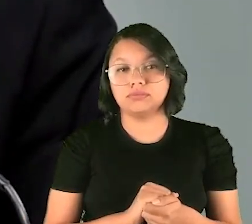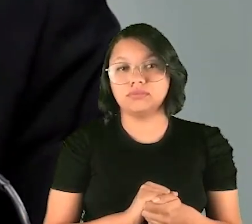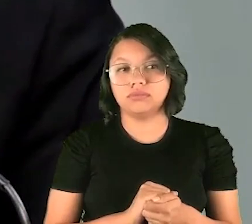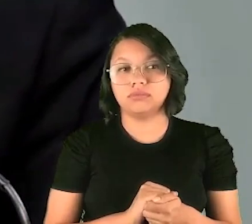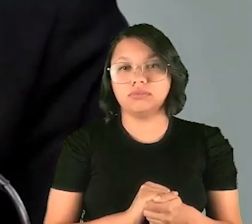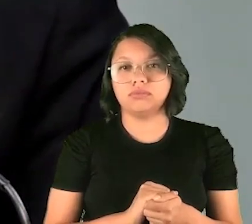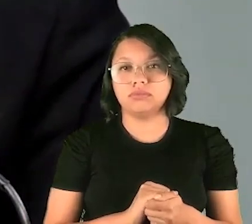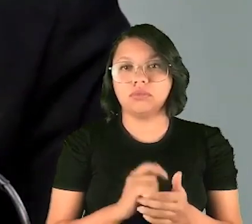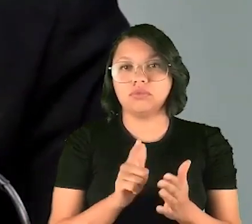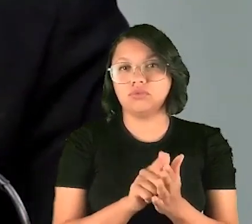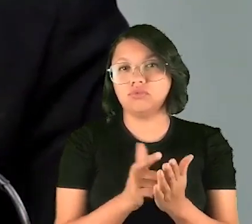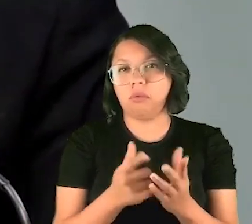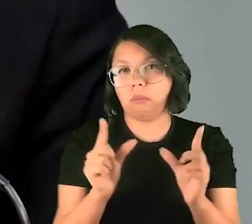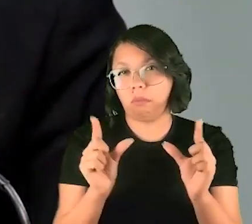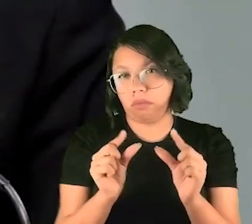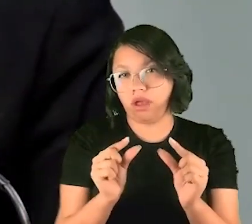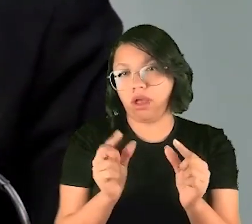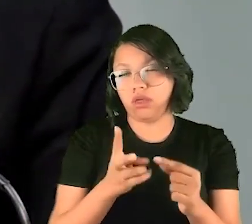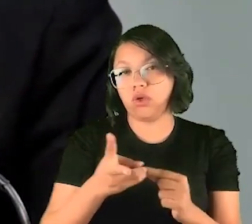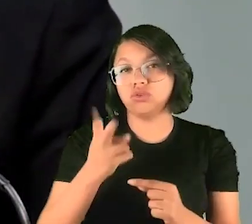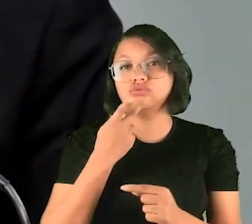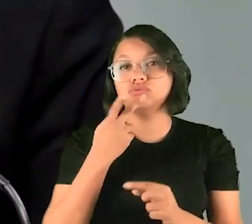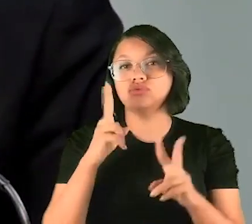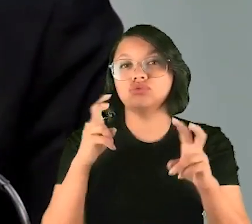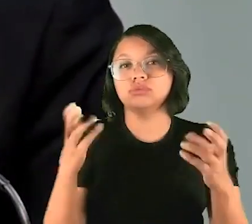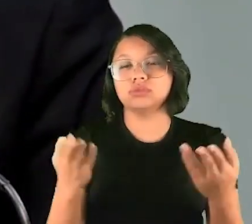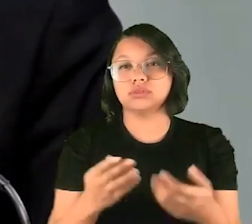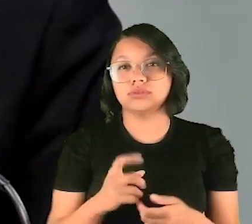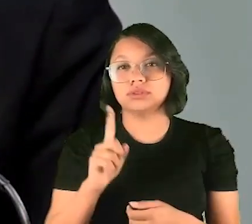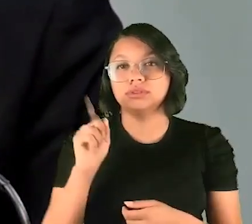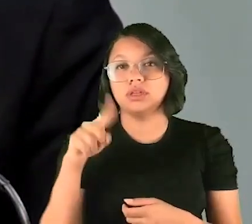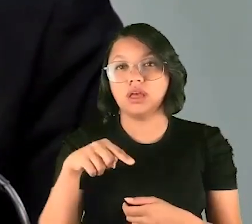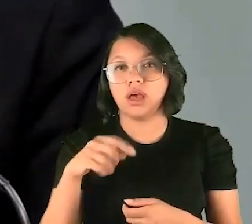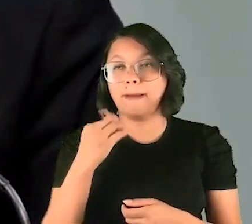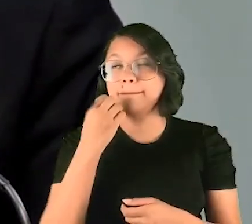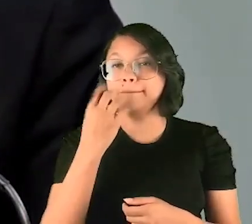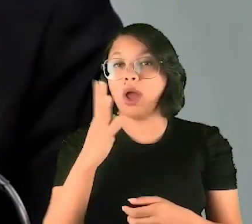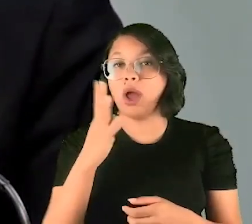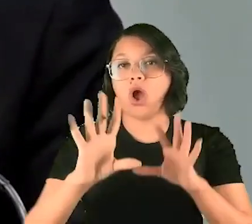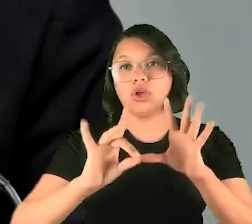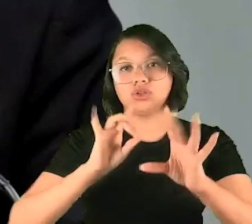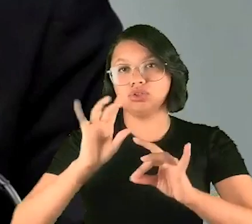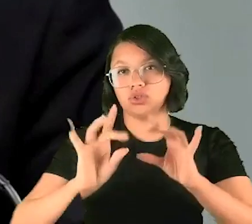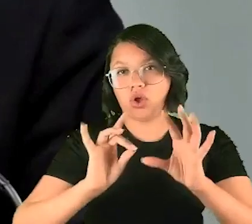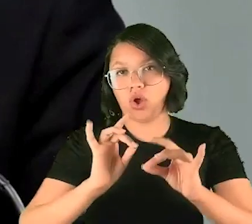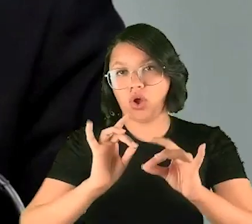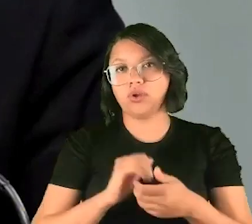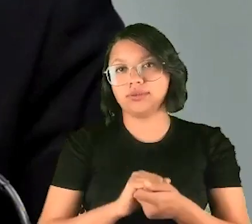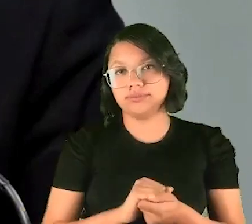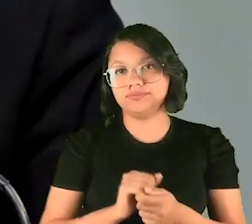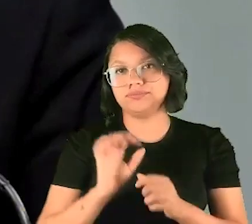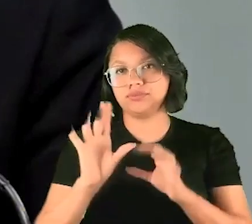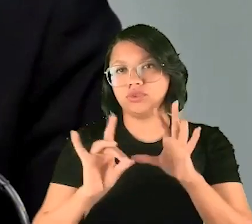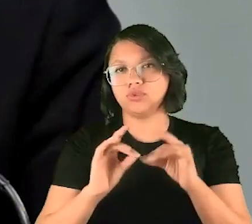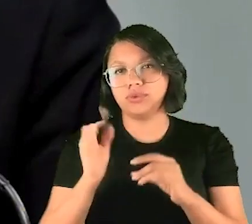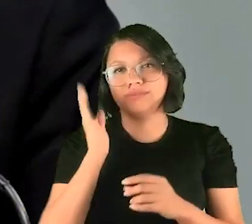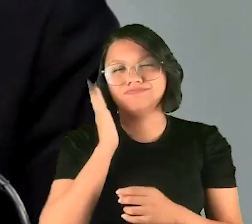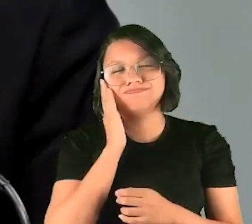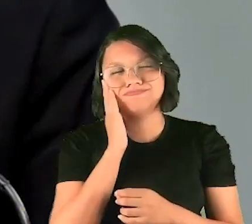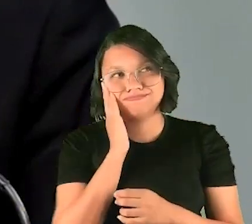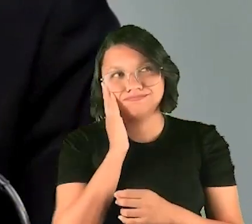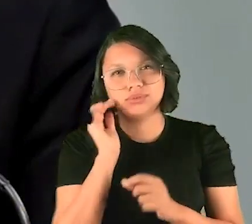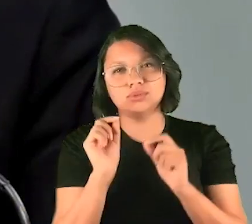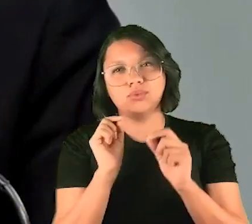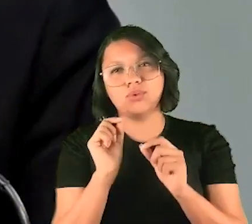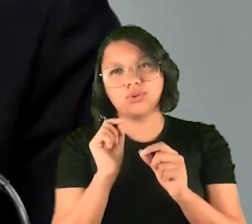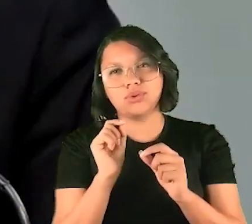fizeram uma cartilha, na realidade, e continuam falando sobre isso, que são as boas escolhas,